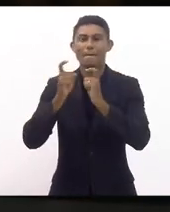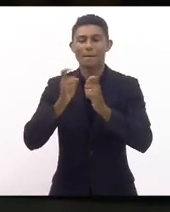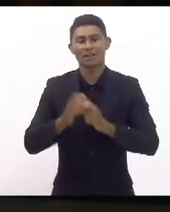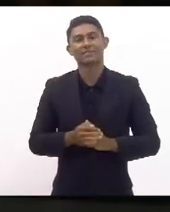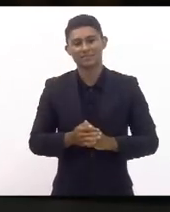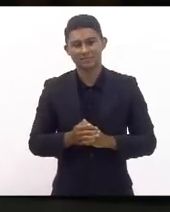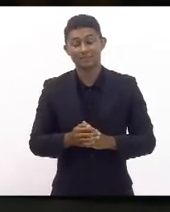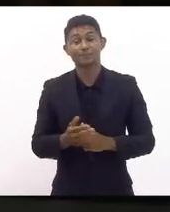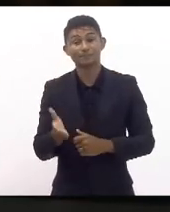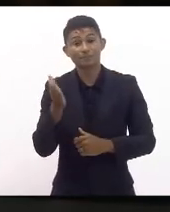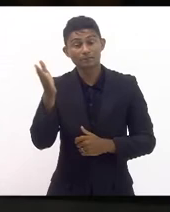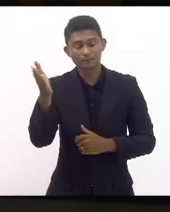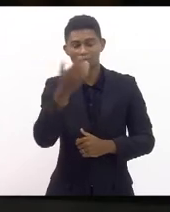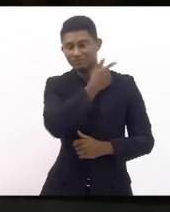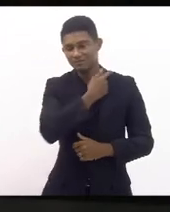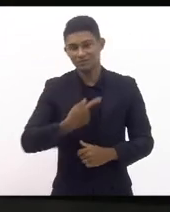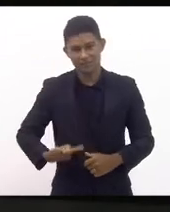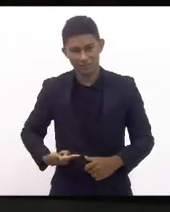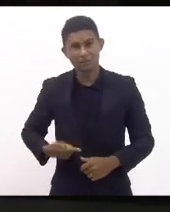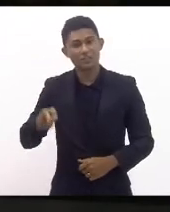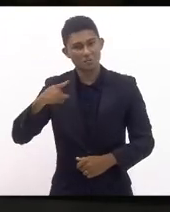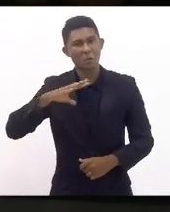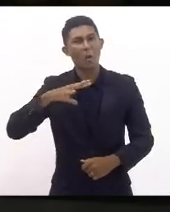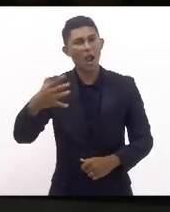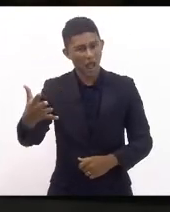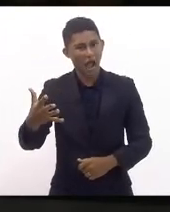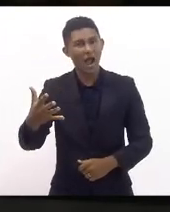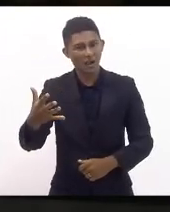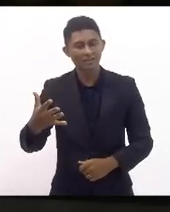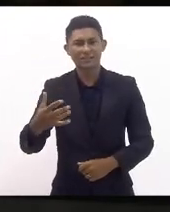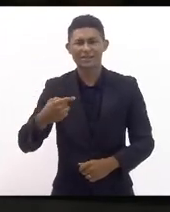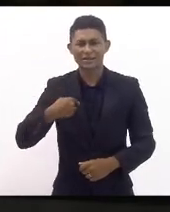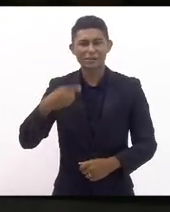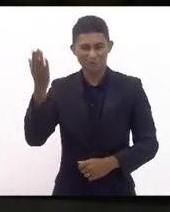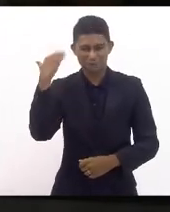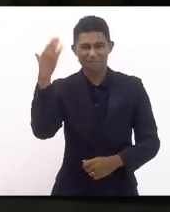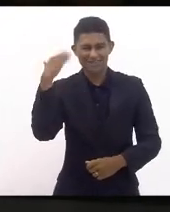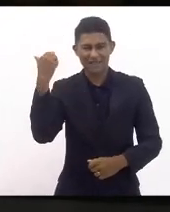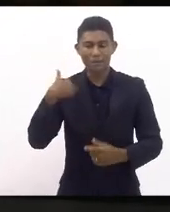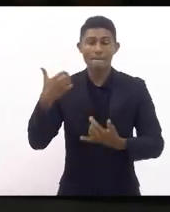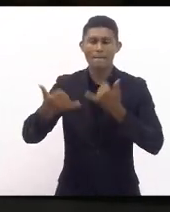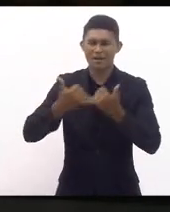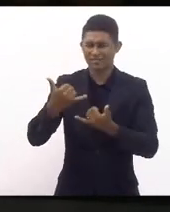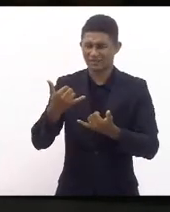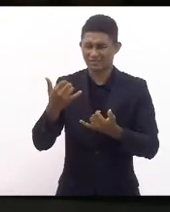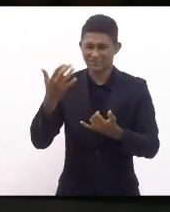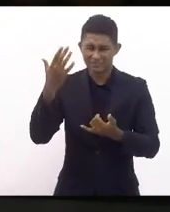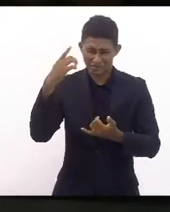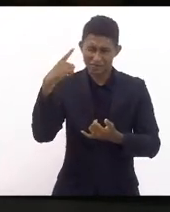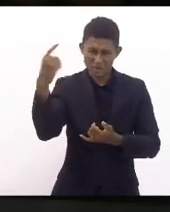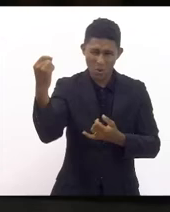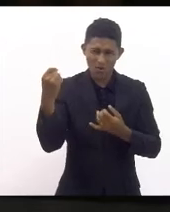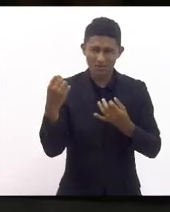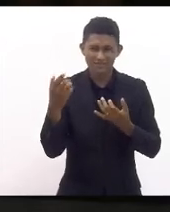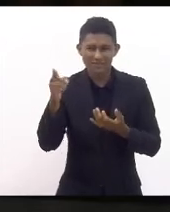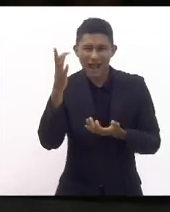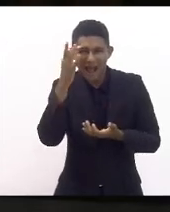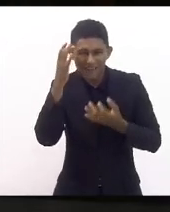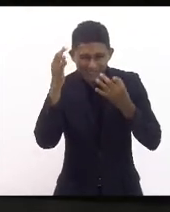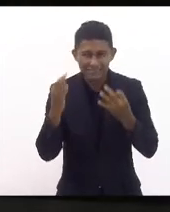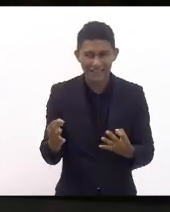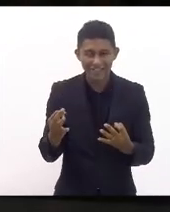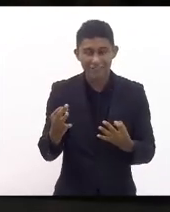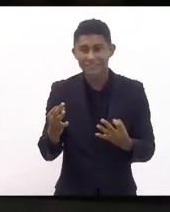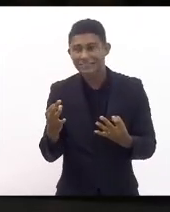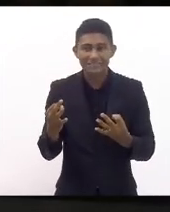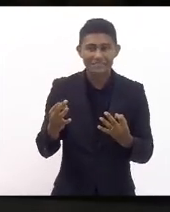coragem, né, porque eu até brinquei na época, falei, tem certeza que sou eu? Com algumas linhas de